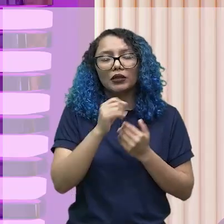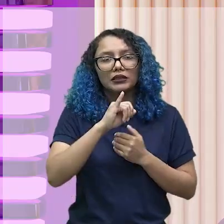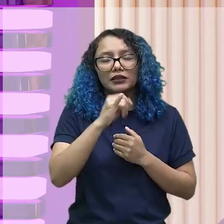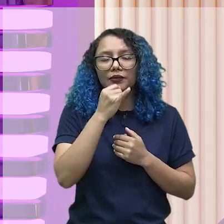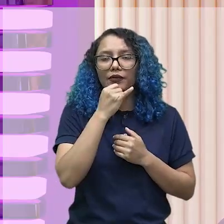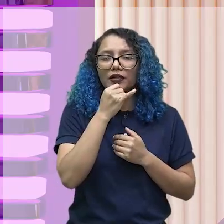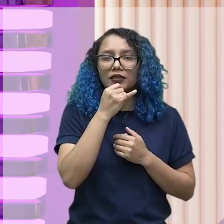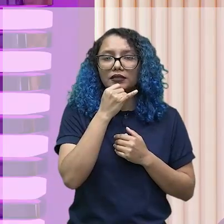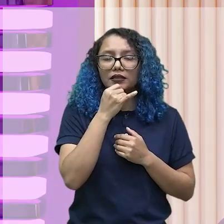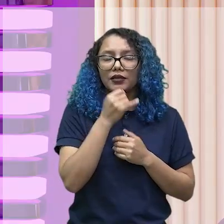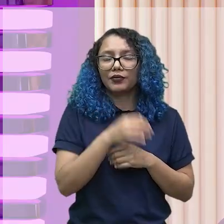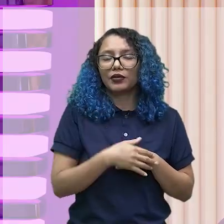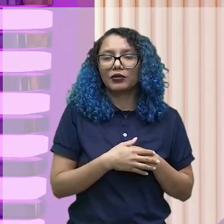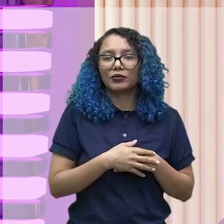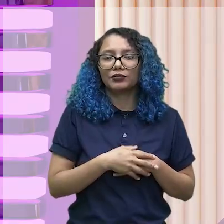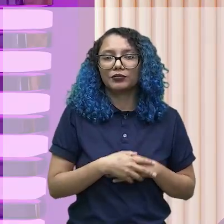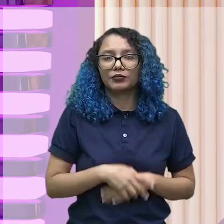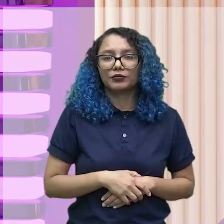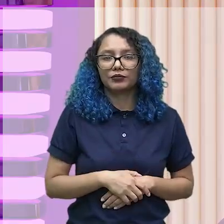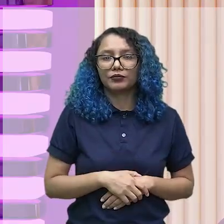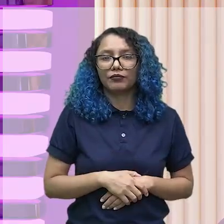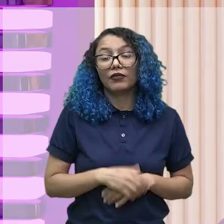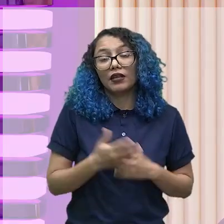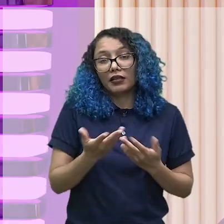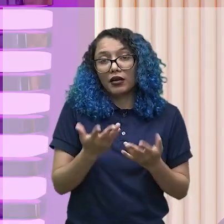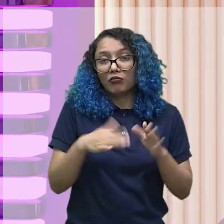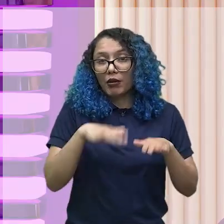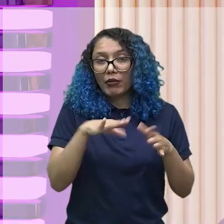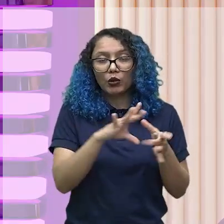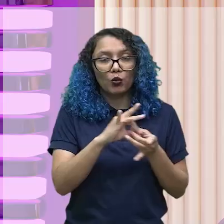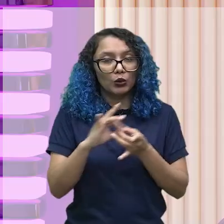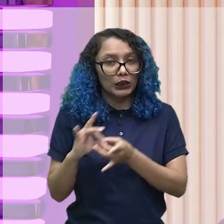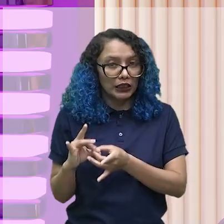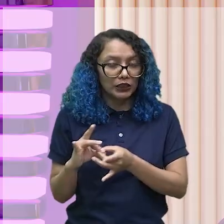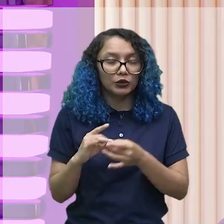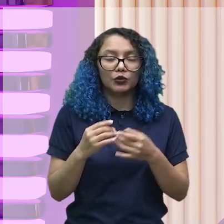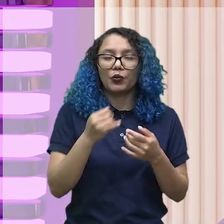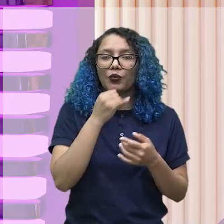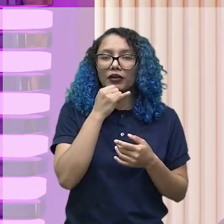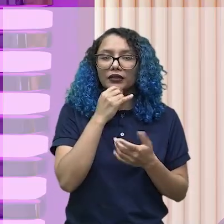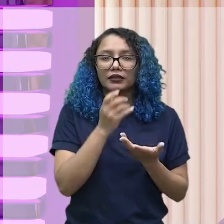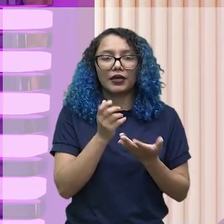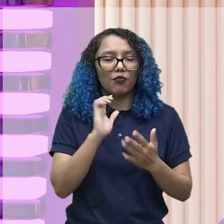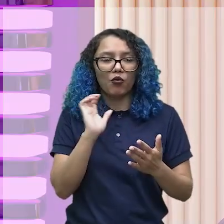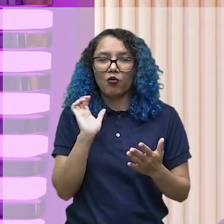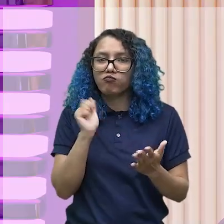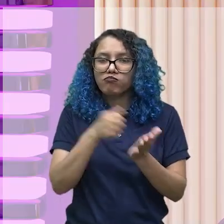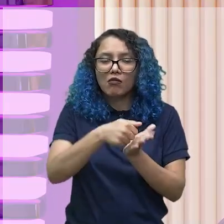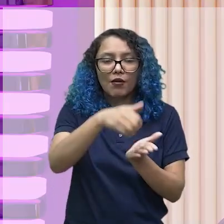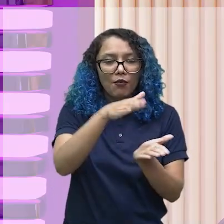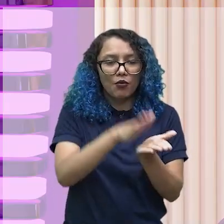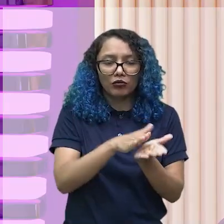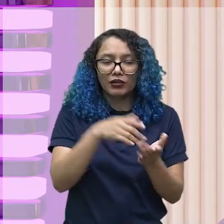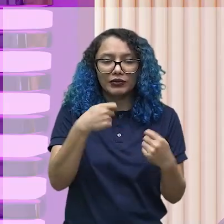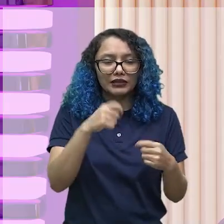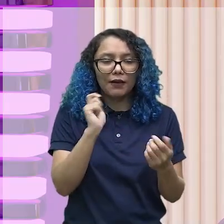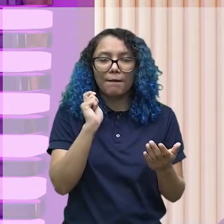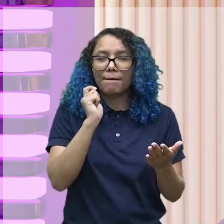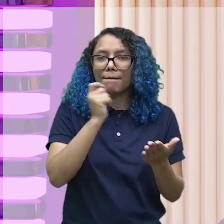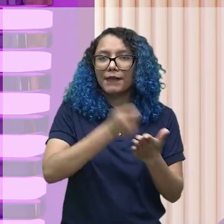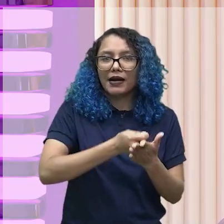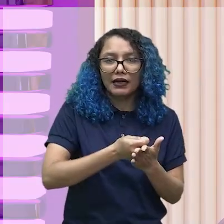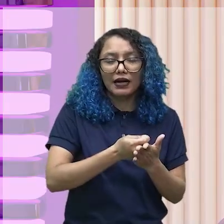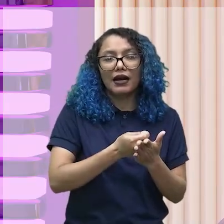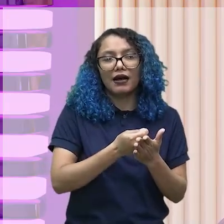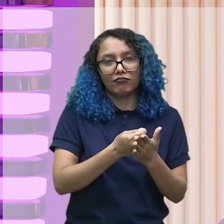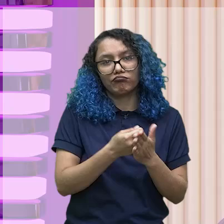numa situação, tá? Numa situação contextualizada, né? Então, de repente, eu tenho que pagar uma multa de uma conta que eu esqueci de pagar, ou de